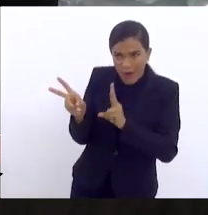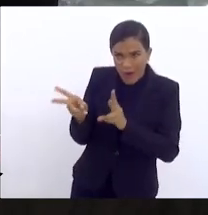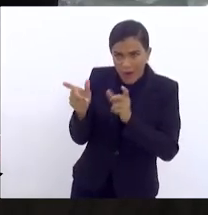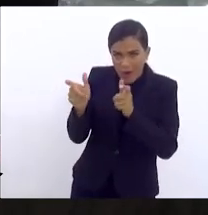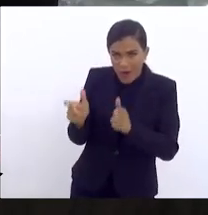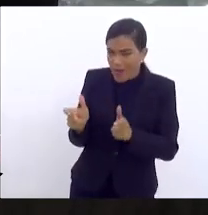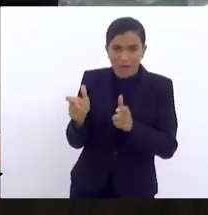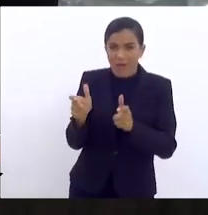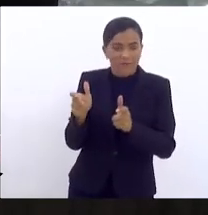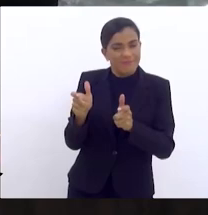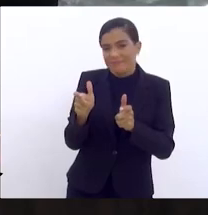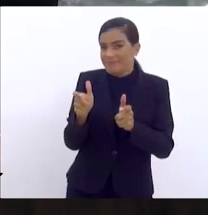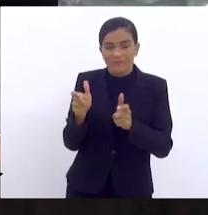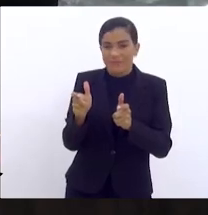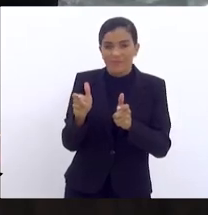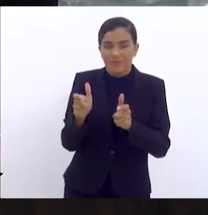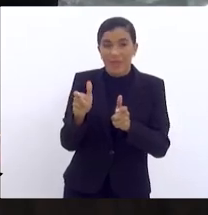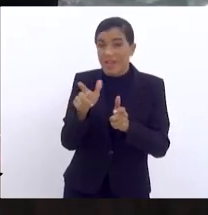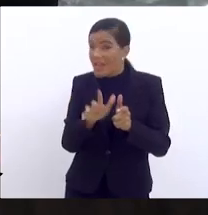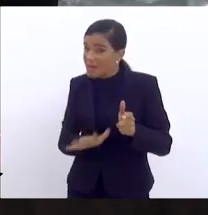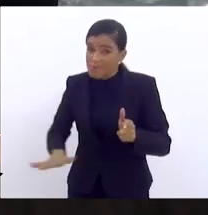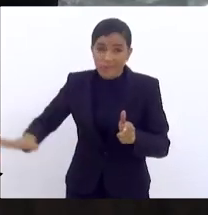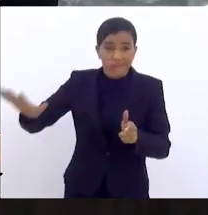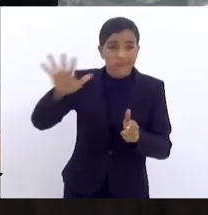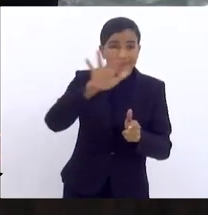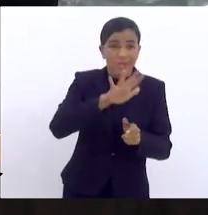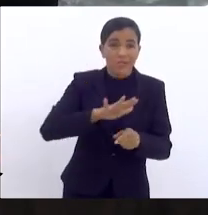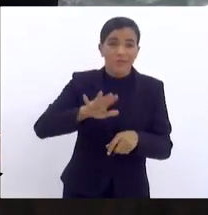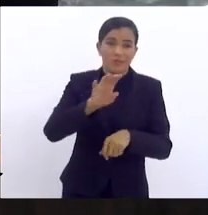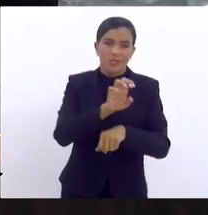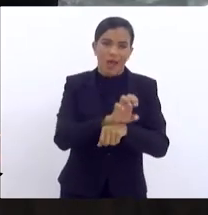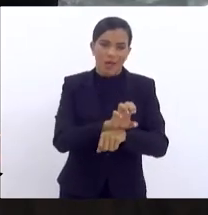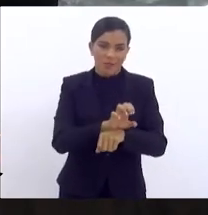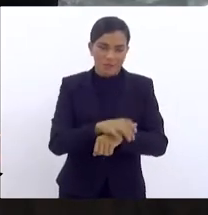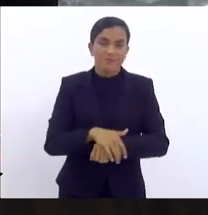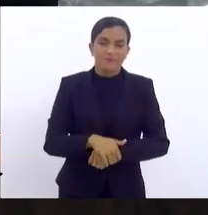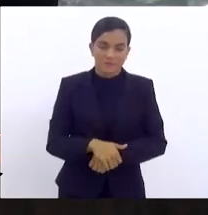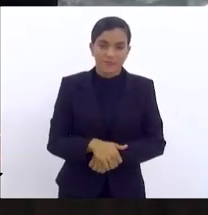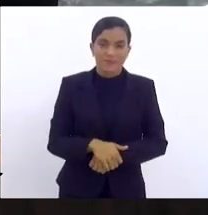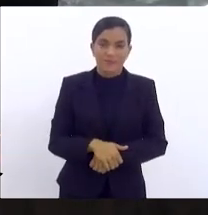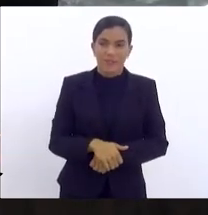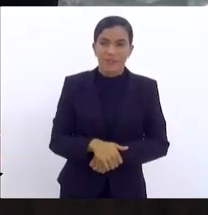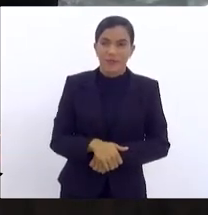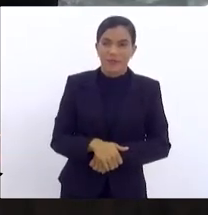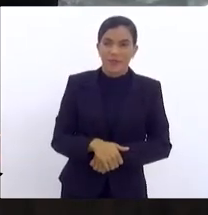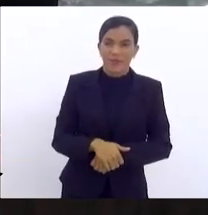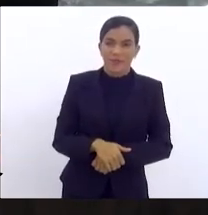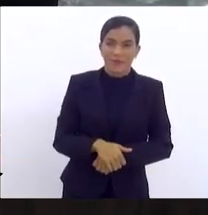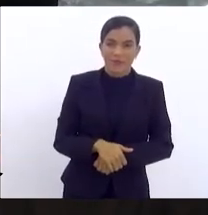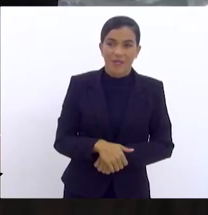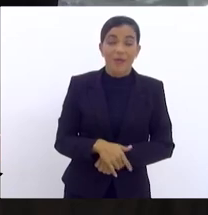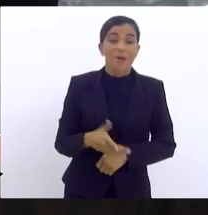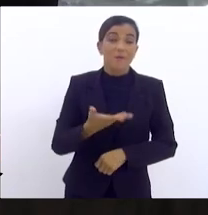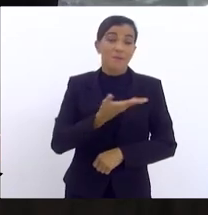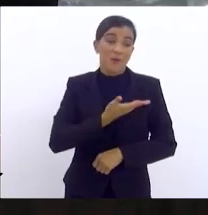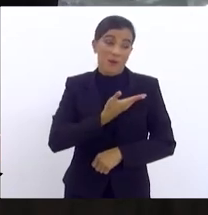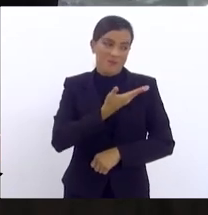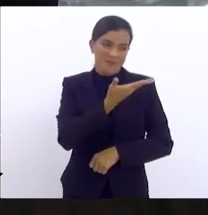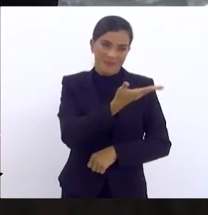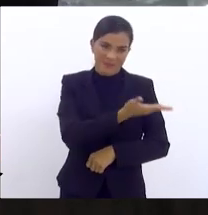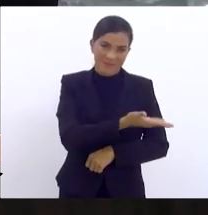sido em todo todo estado todo estado quando meu amigo